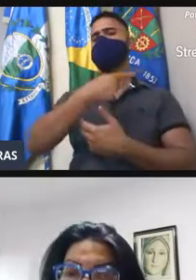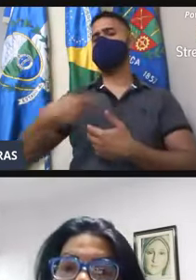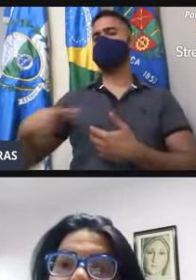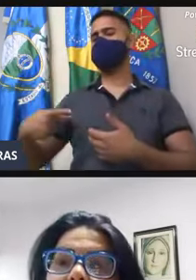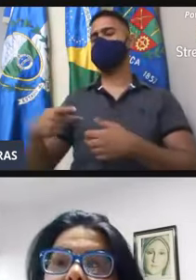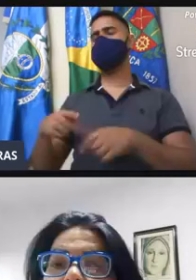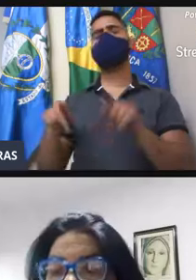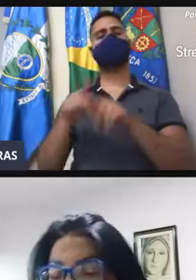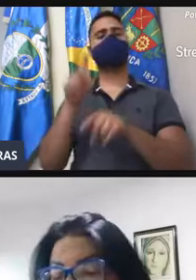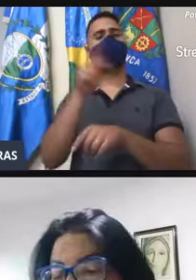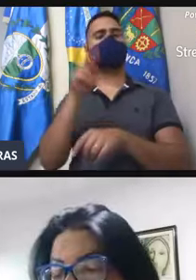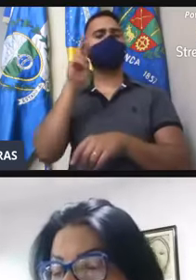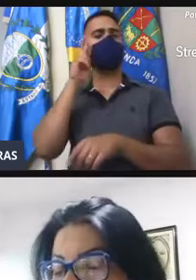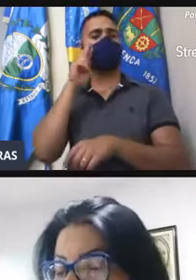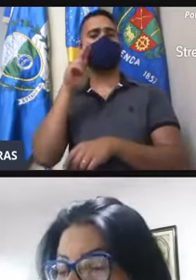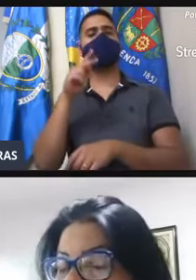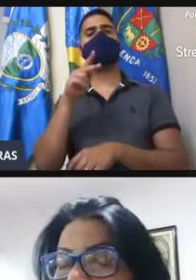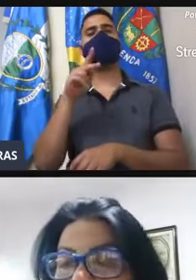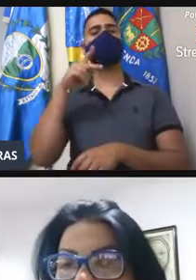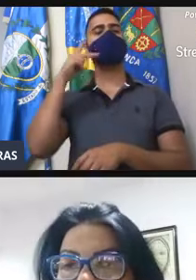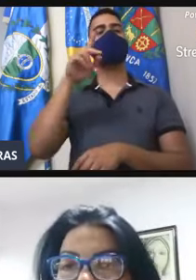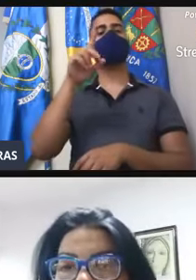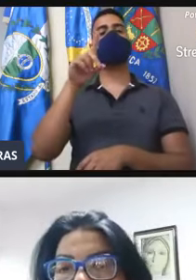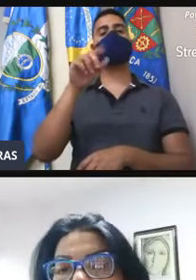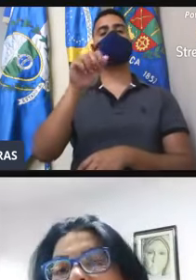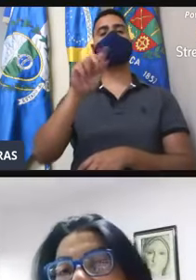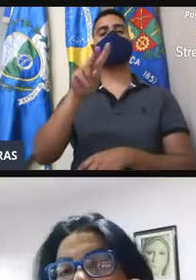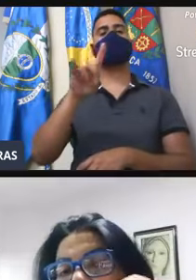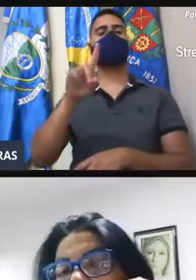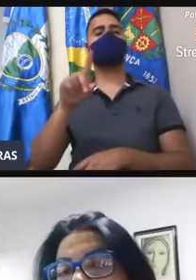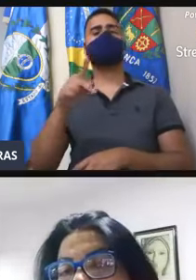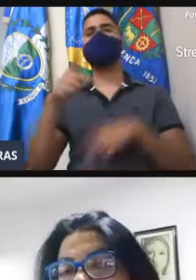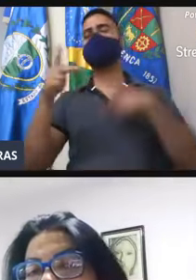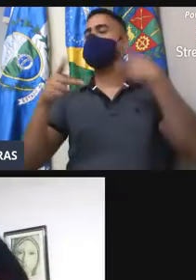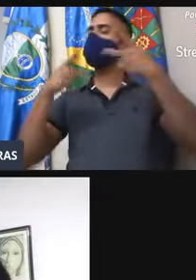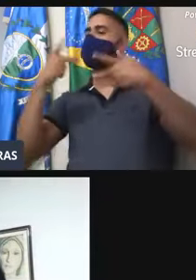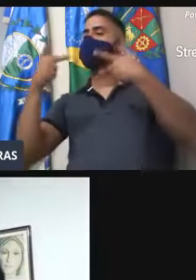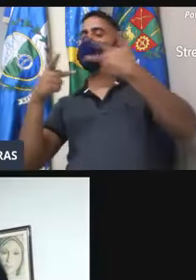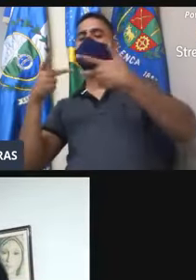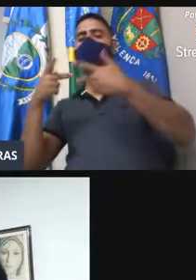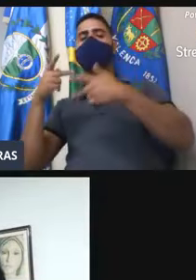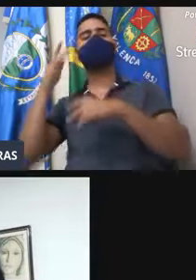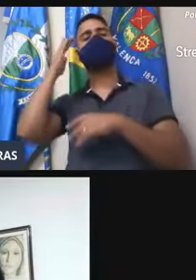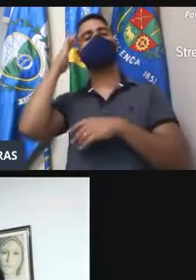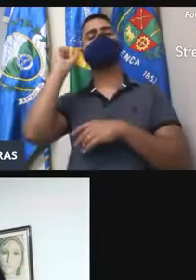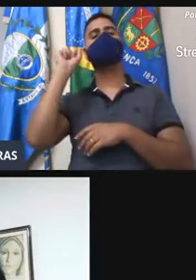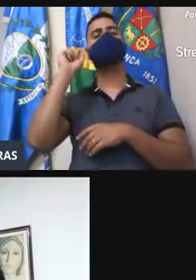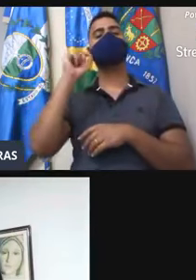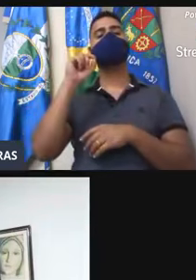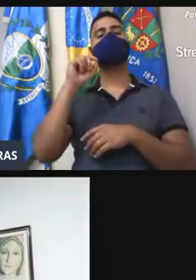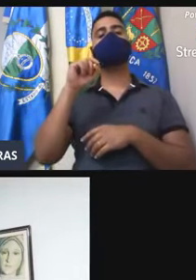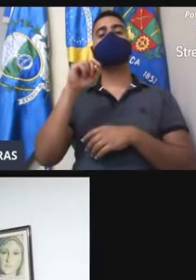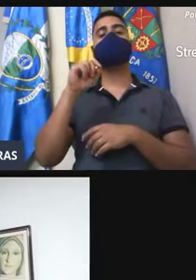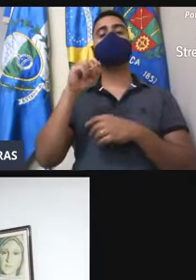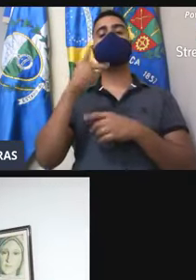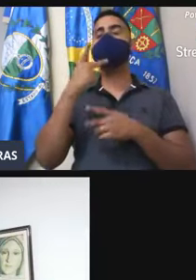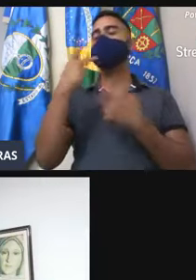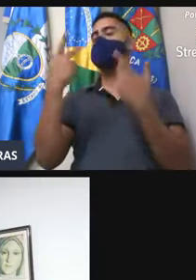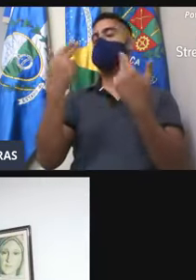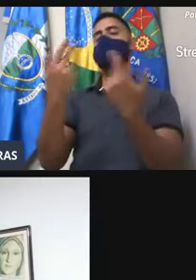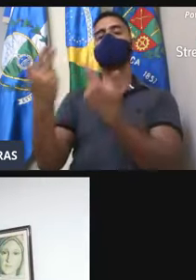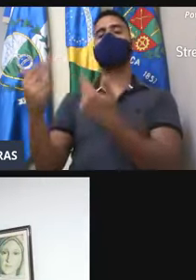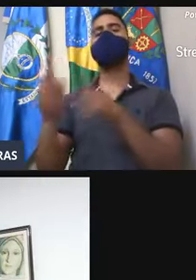professor Rafael, vereador David, né, ficar falando aqui, eu acho que a gente vai ficar chovendo no molhado,